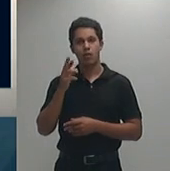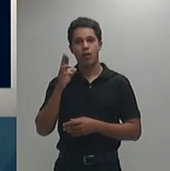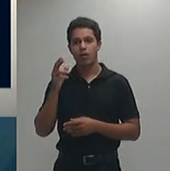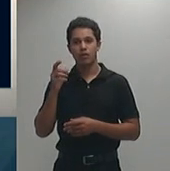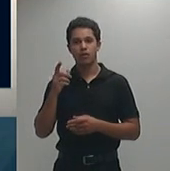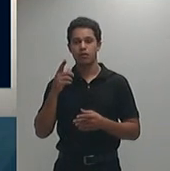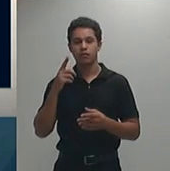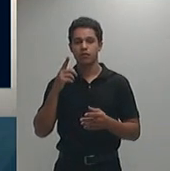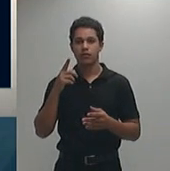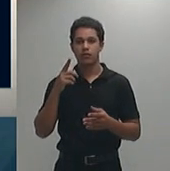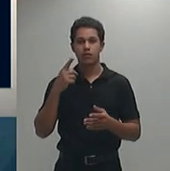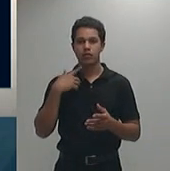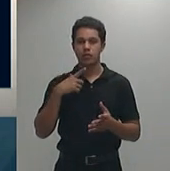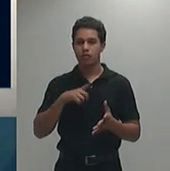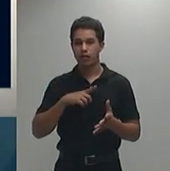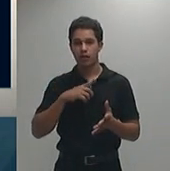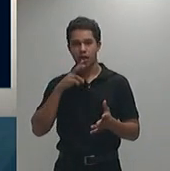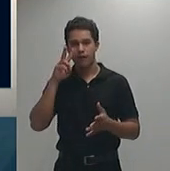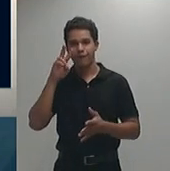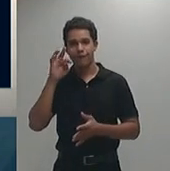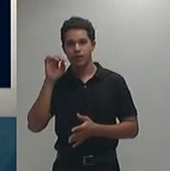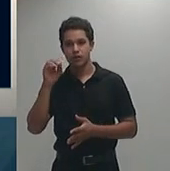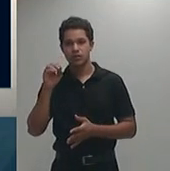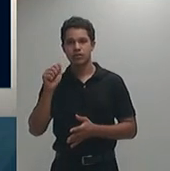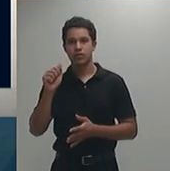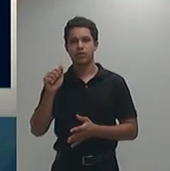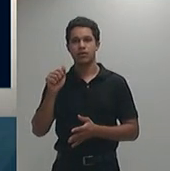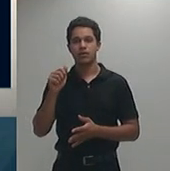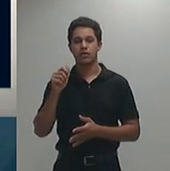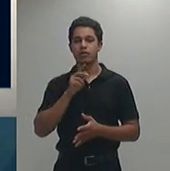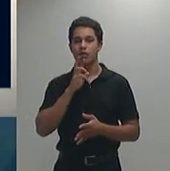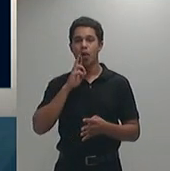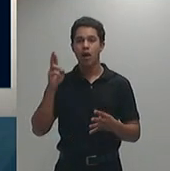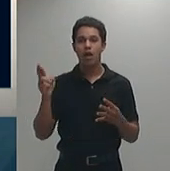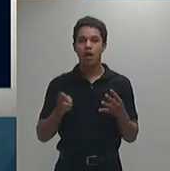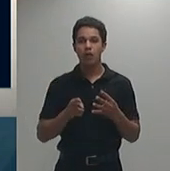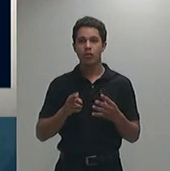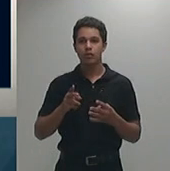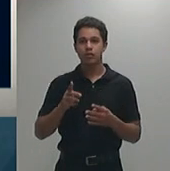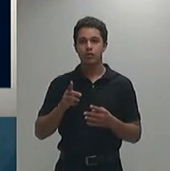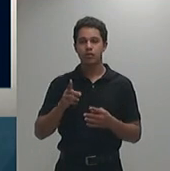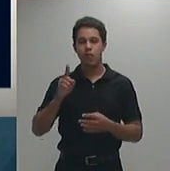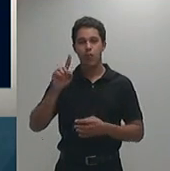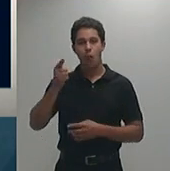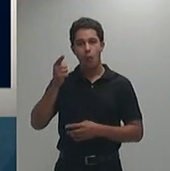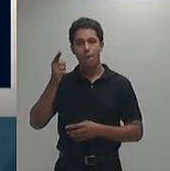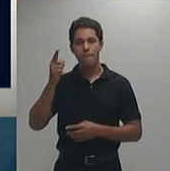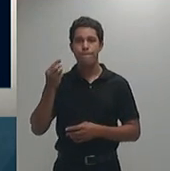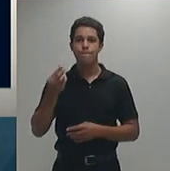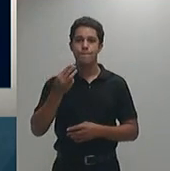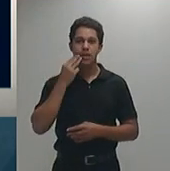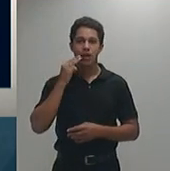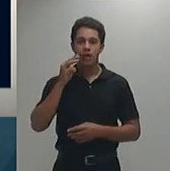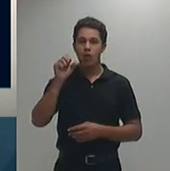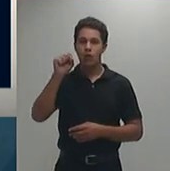apenas então para estar o nome são recurso especial um milhão um bilhão 863